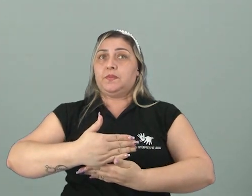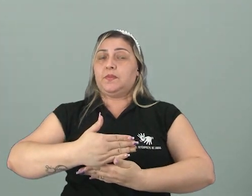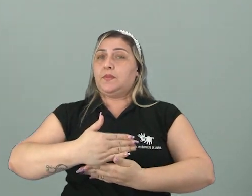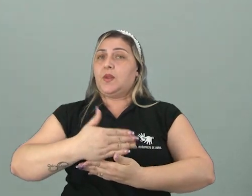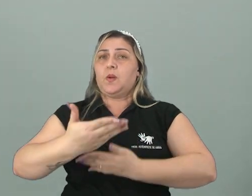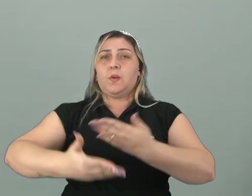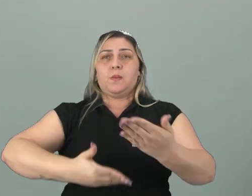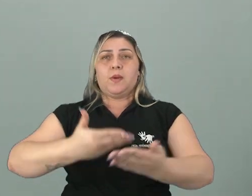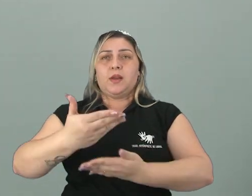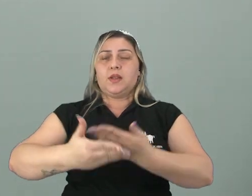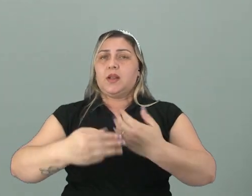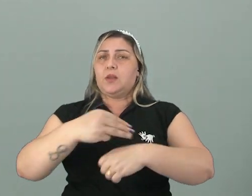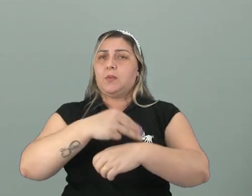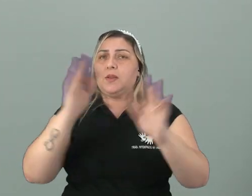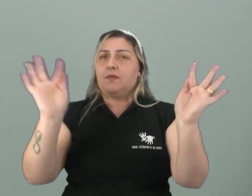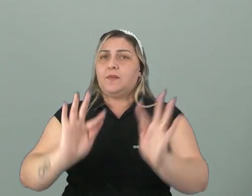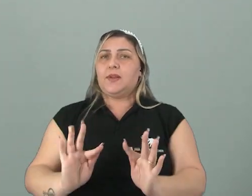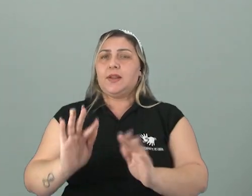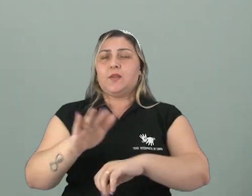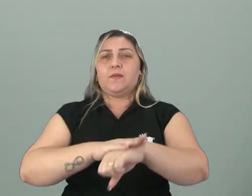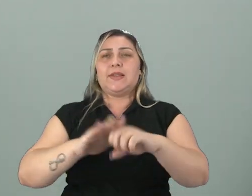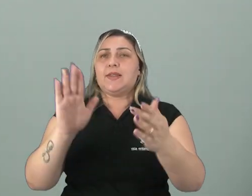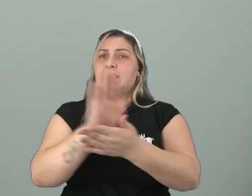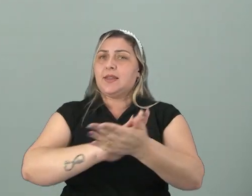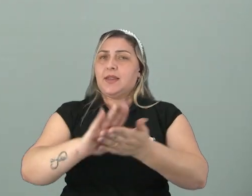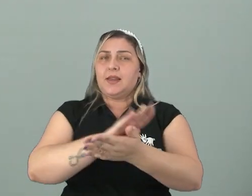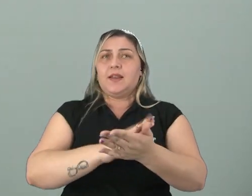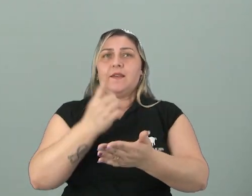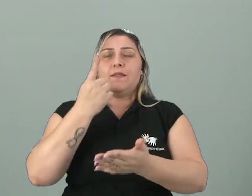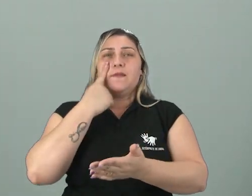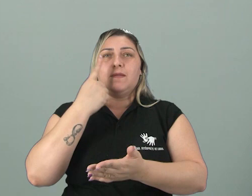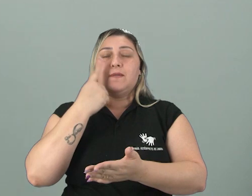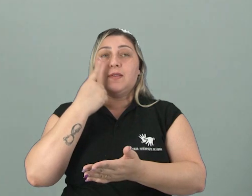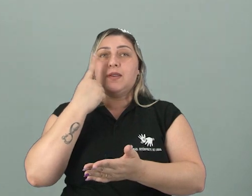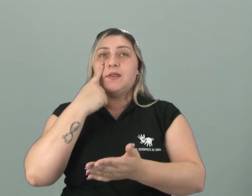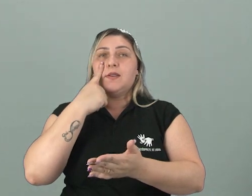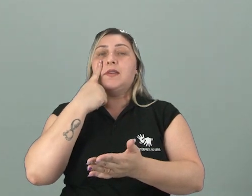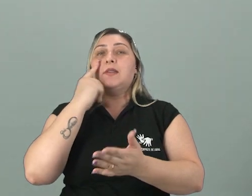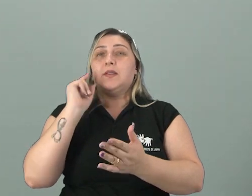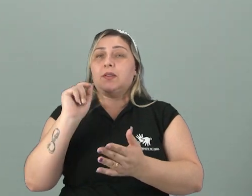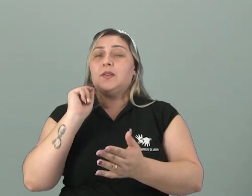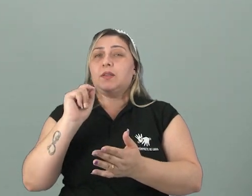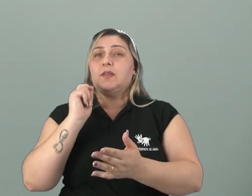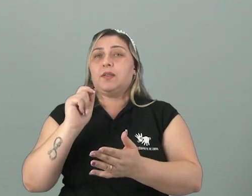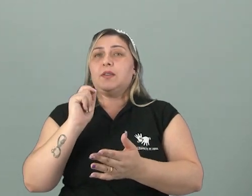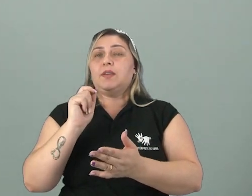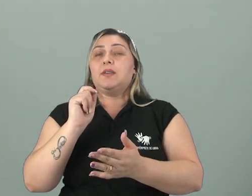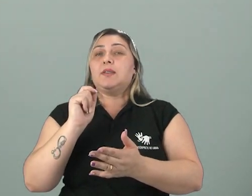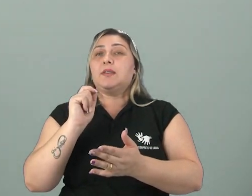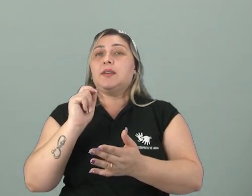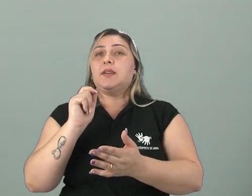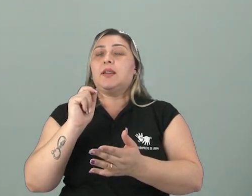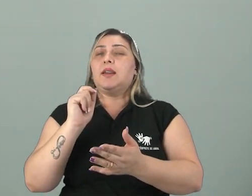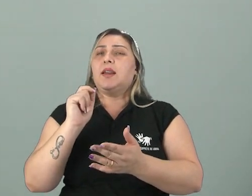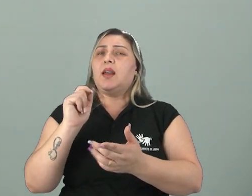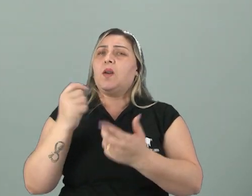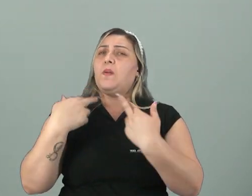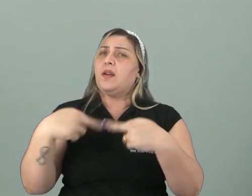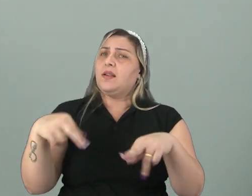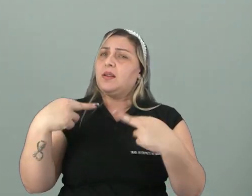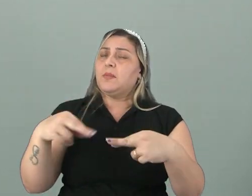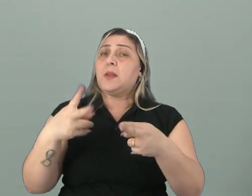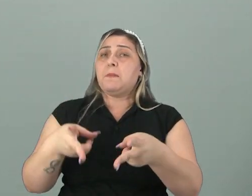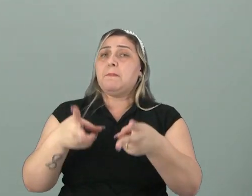estão compartilhando os momentos que deveriam. Veja que é uma crítica que nós temos aqui nesse texto e que isso só pode